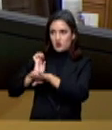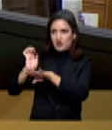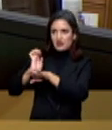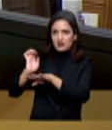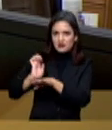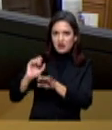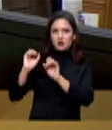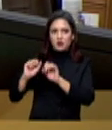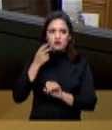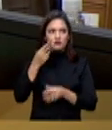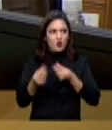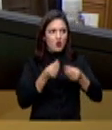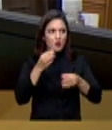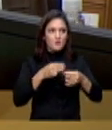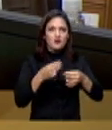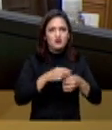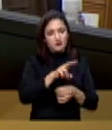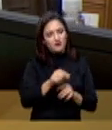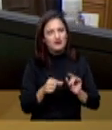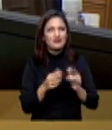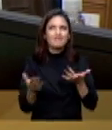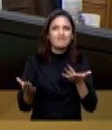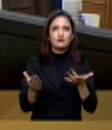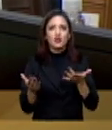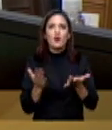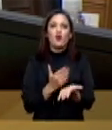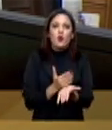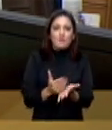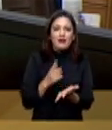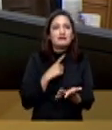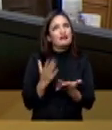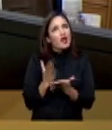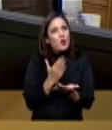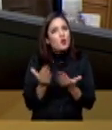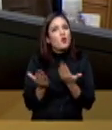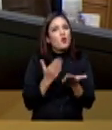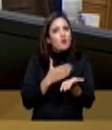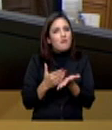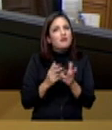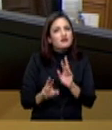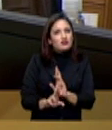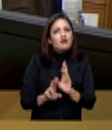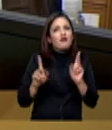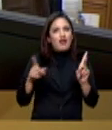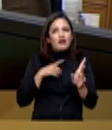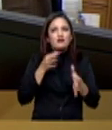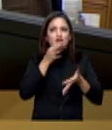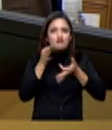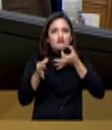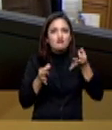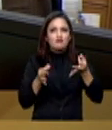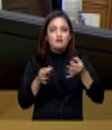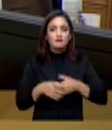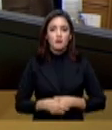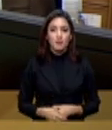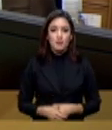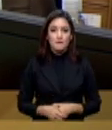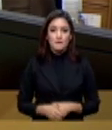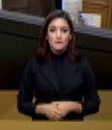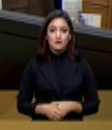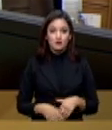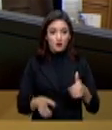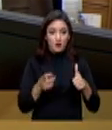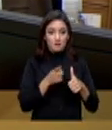começam a ser videnciar algumas divergências com a percepção sua traseira colação a